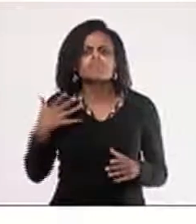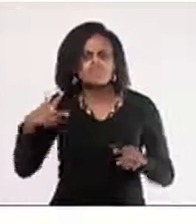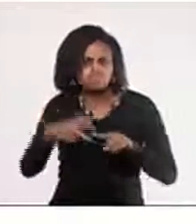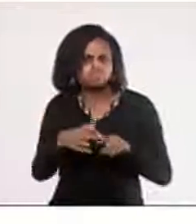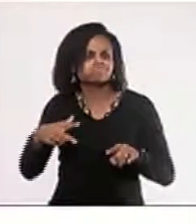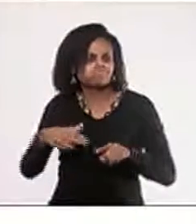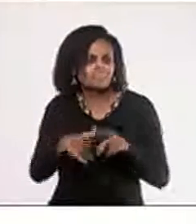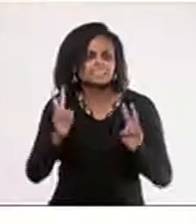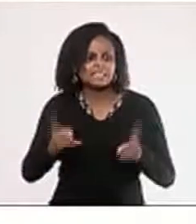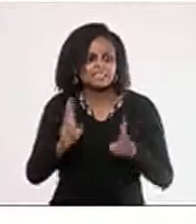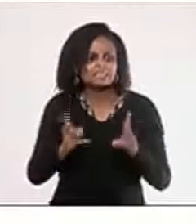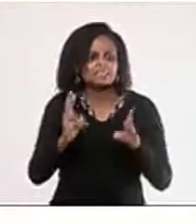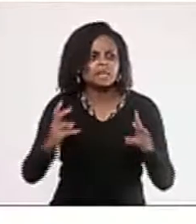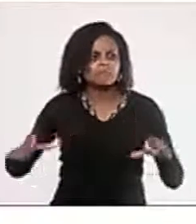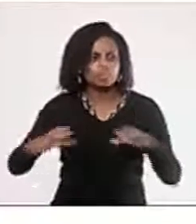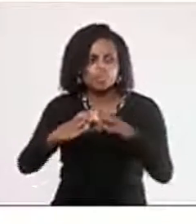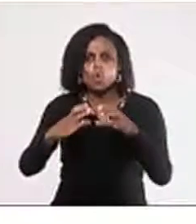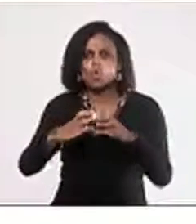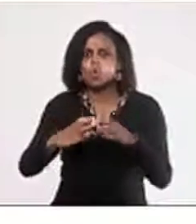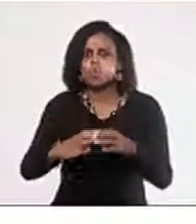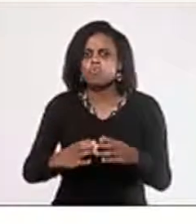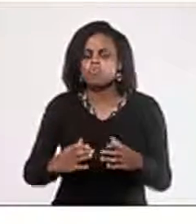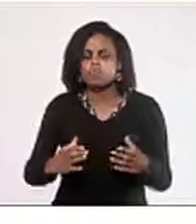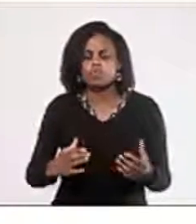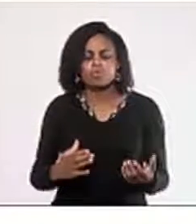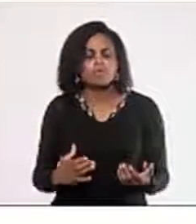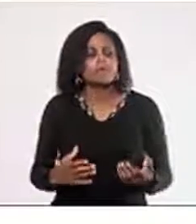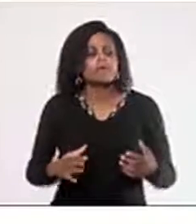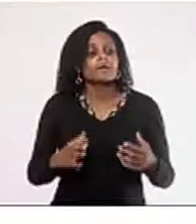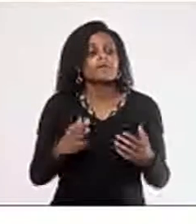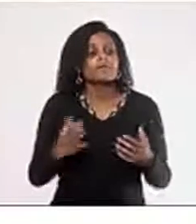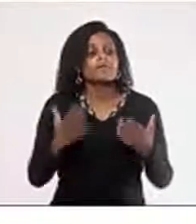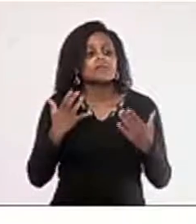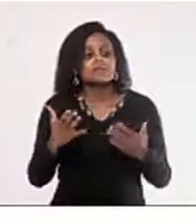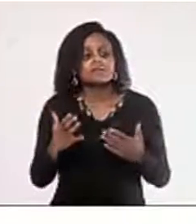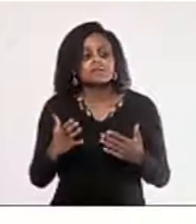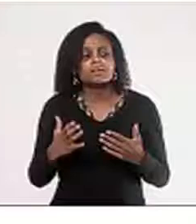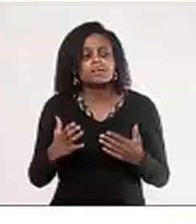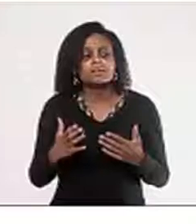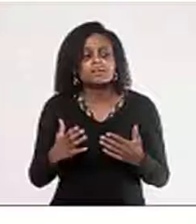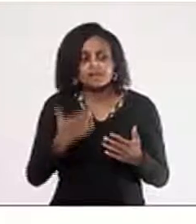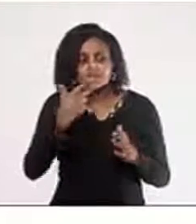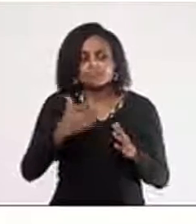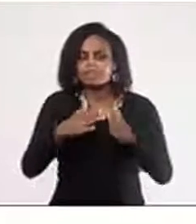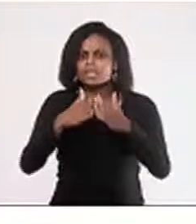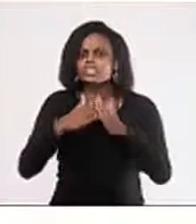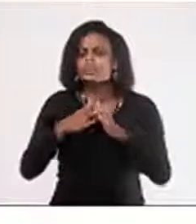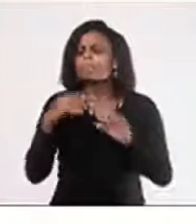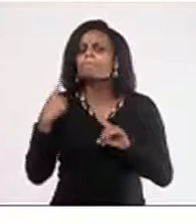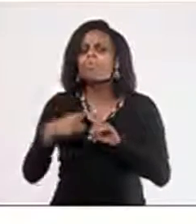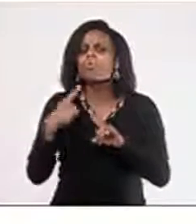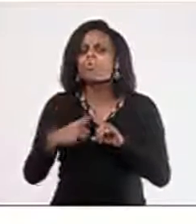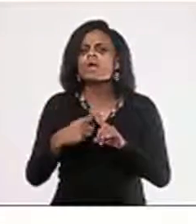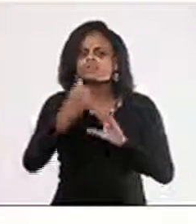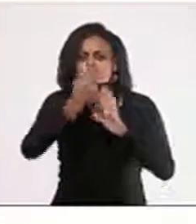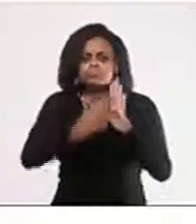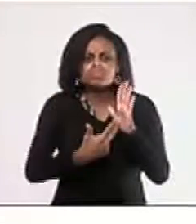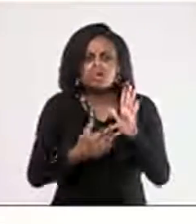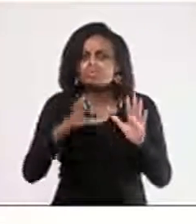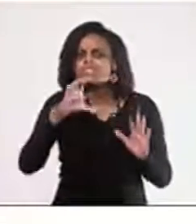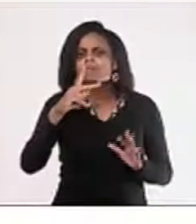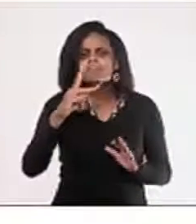por esse grupelho fanático. Eu quero discutir o conteúdo dessa CPI, porque eu não